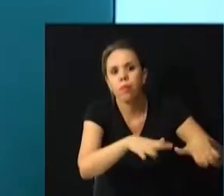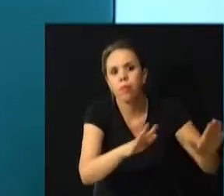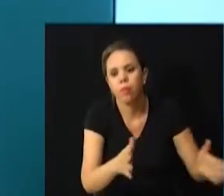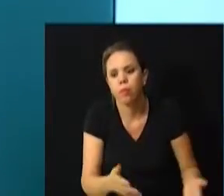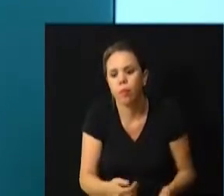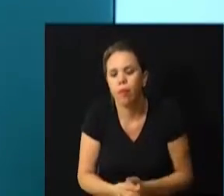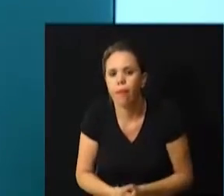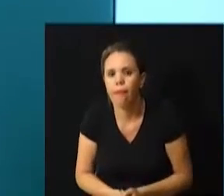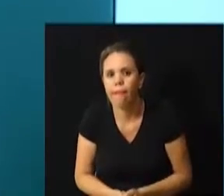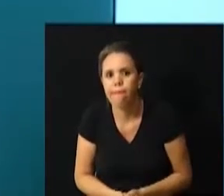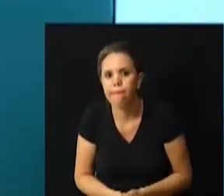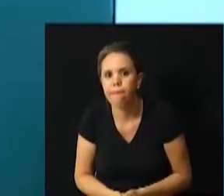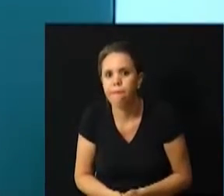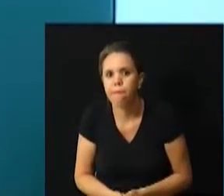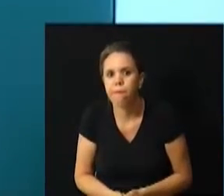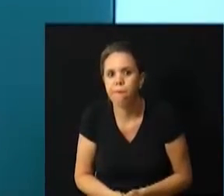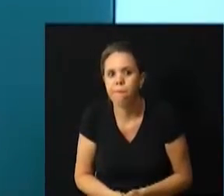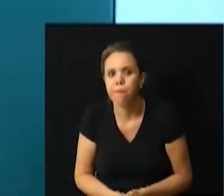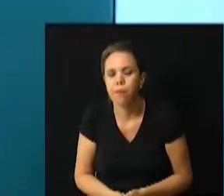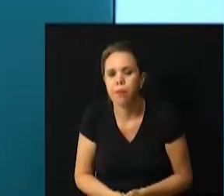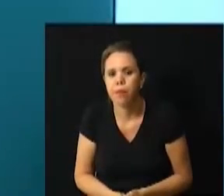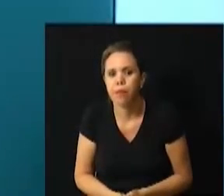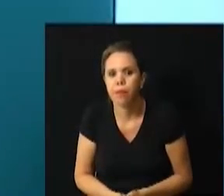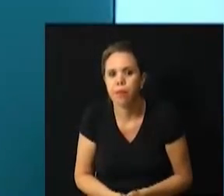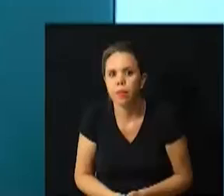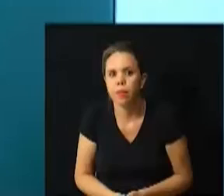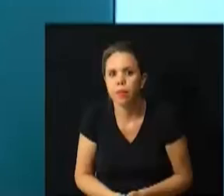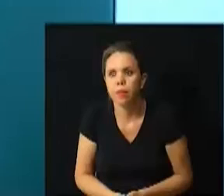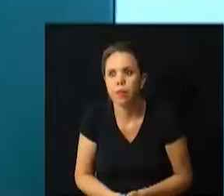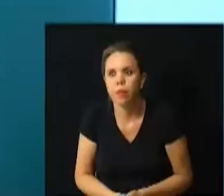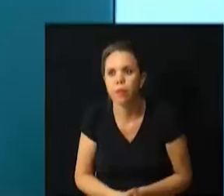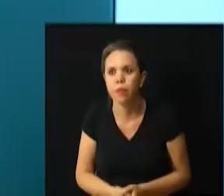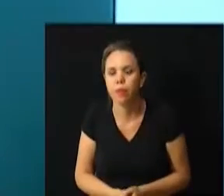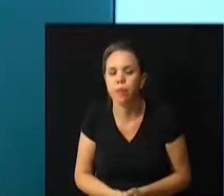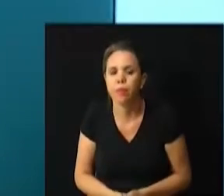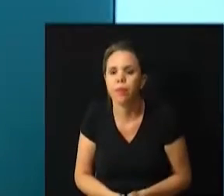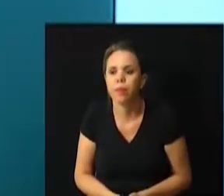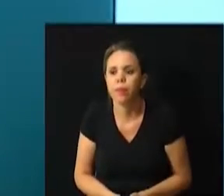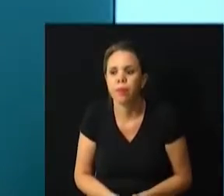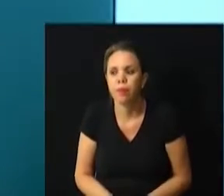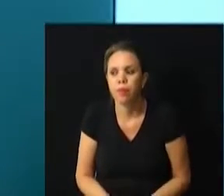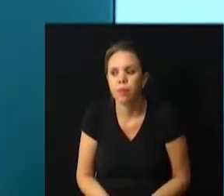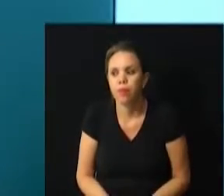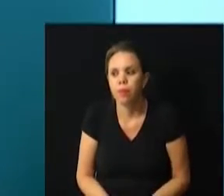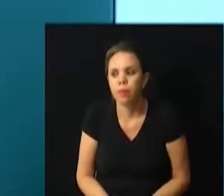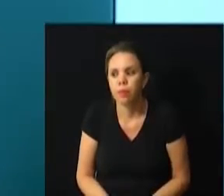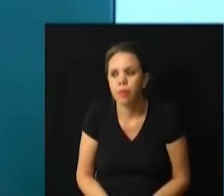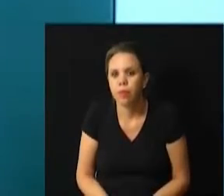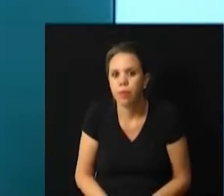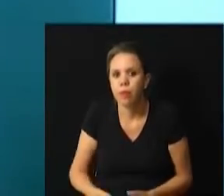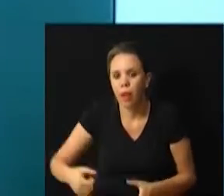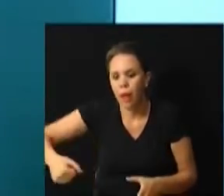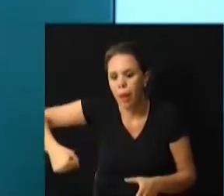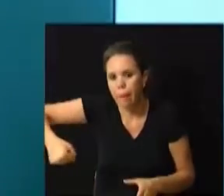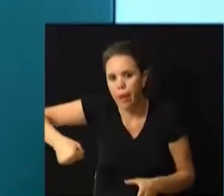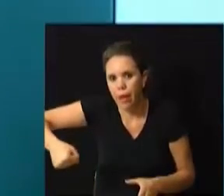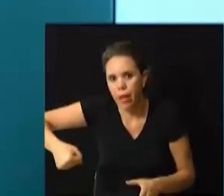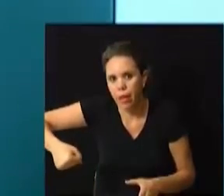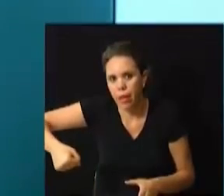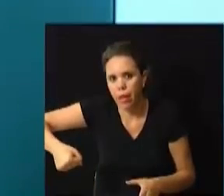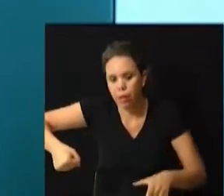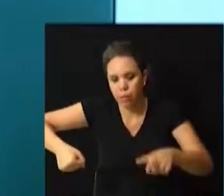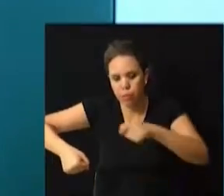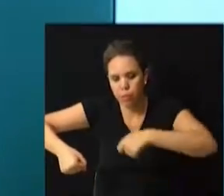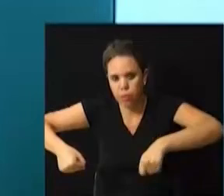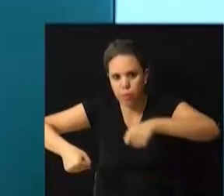e imediatamente pegar o cabo, cabinho ali na panela e jogar sempre